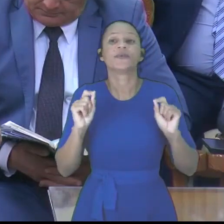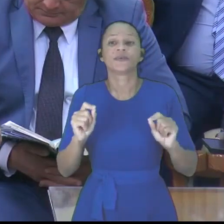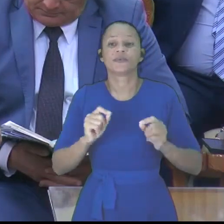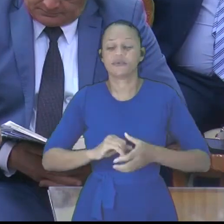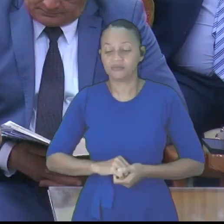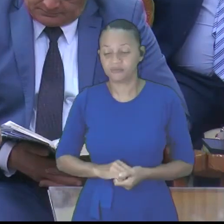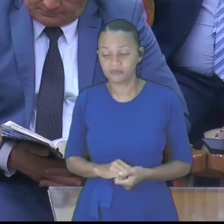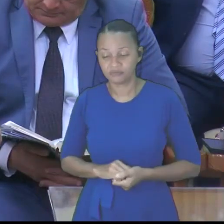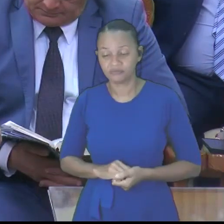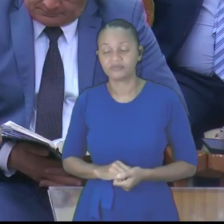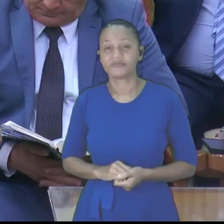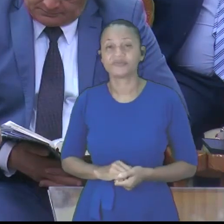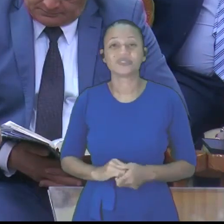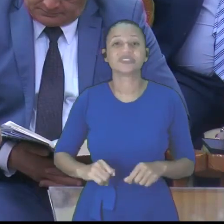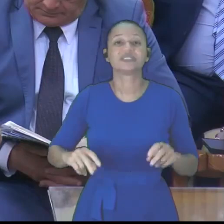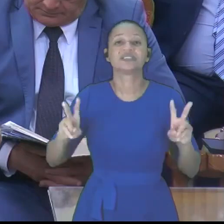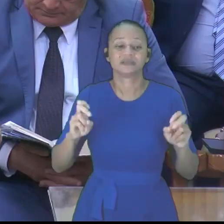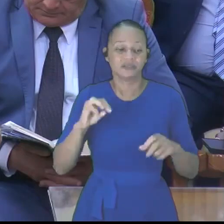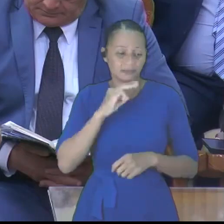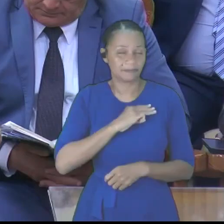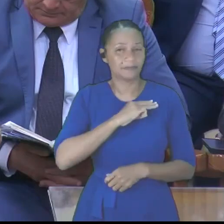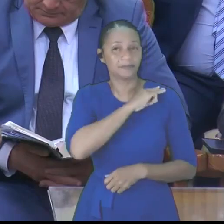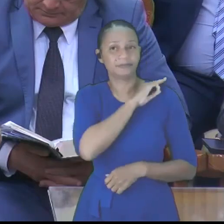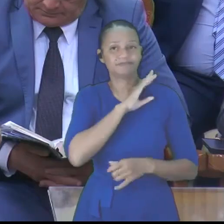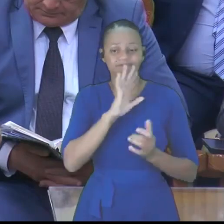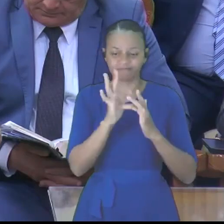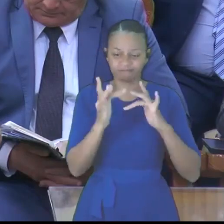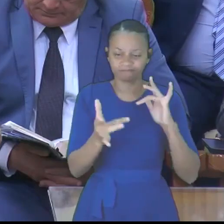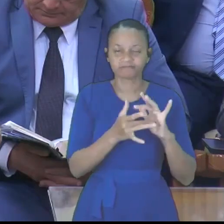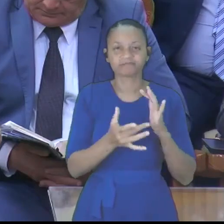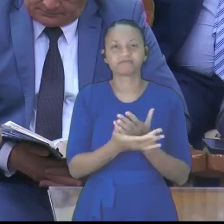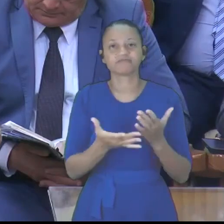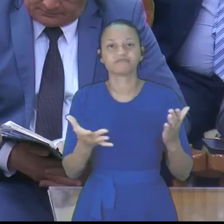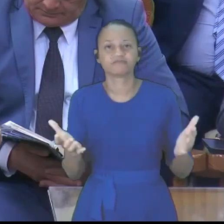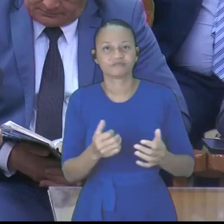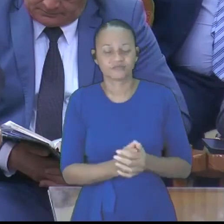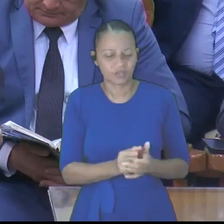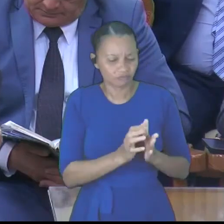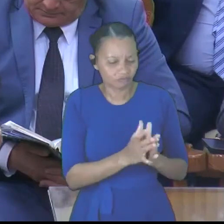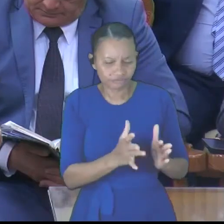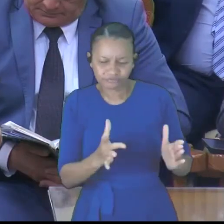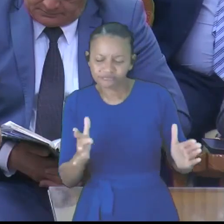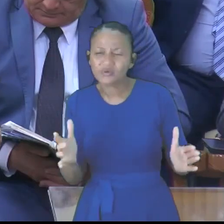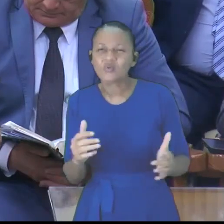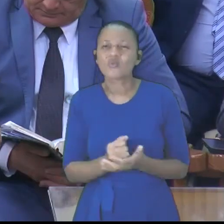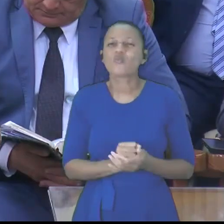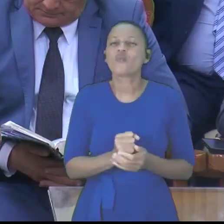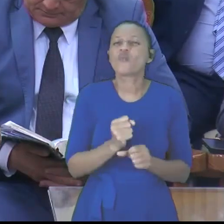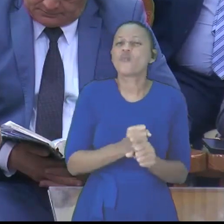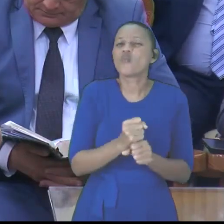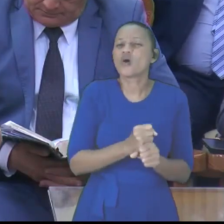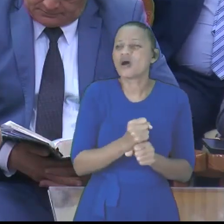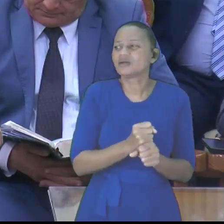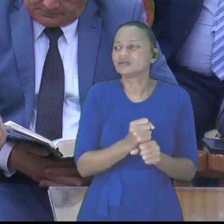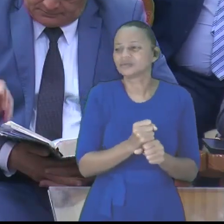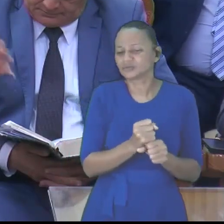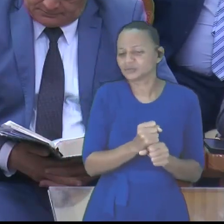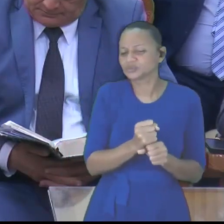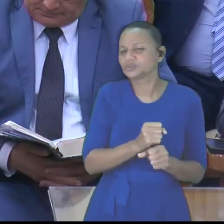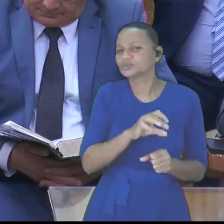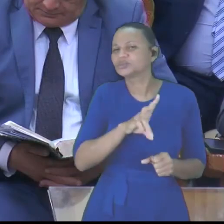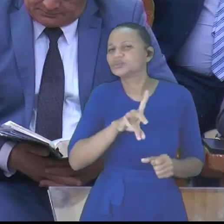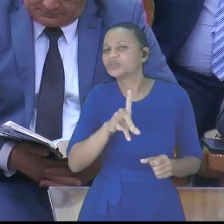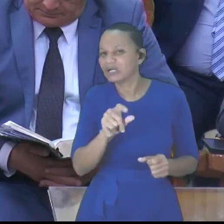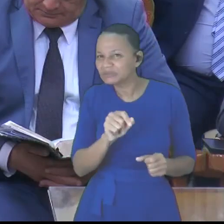sobre o ministério de Jesus, findo há poucos dias. Fazia quantos dias que Jesus tinha subido para o céu? Fazia